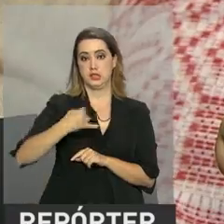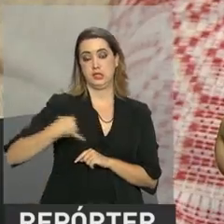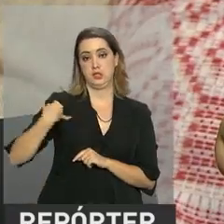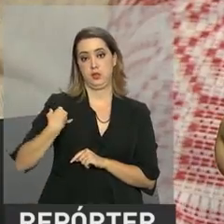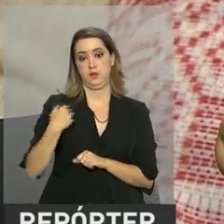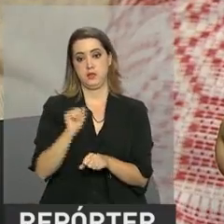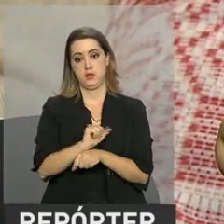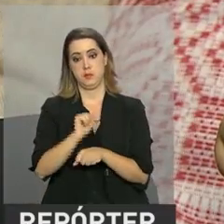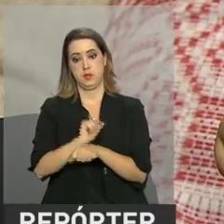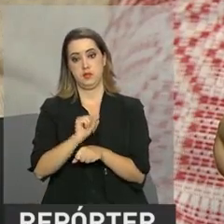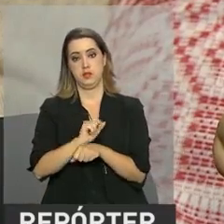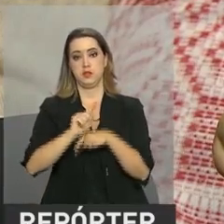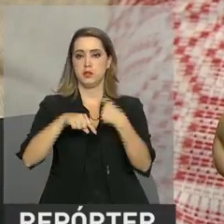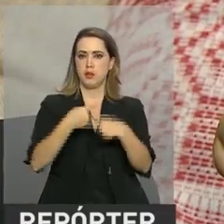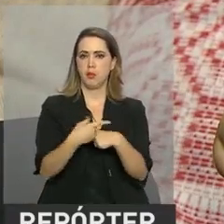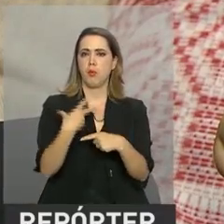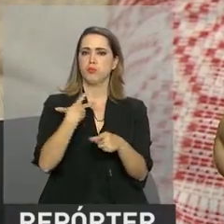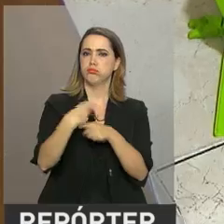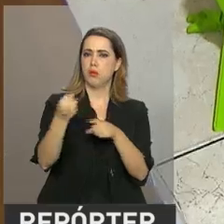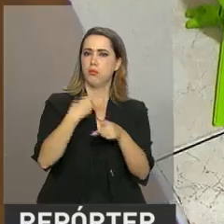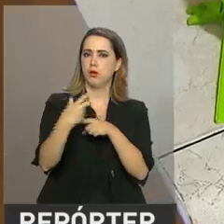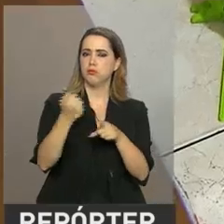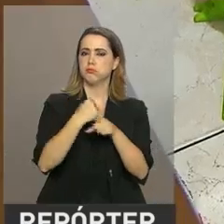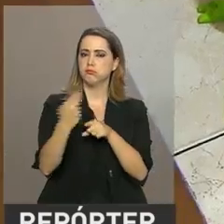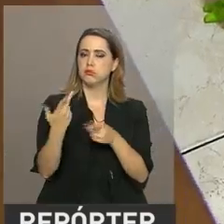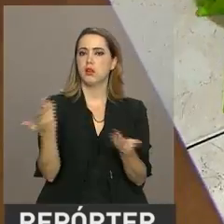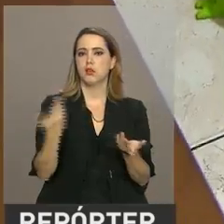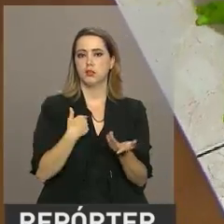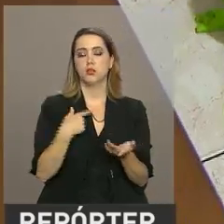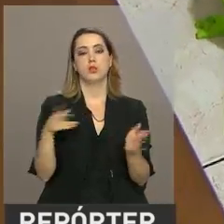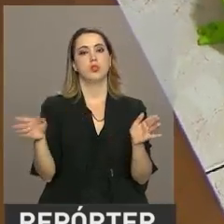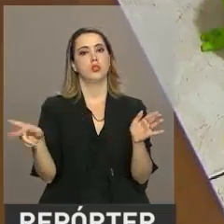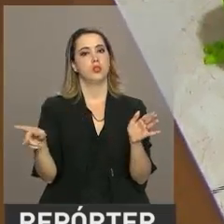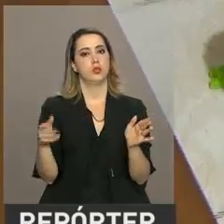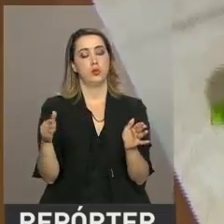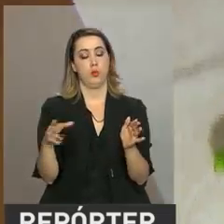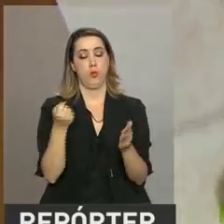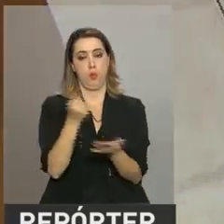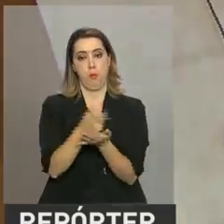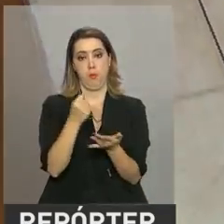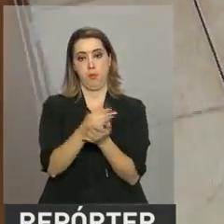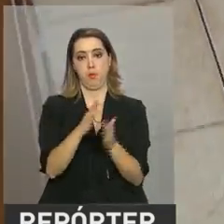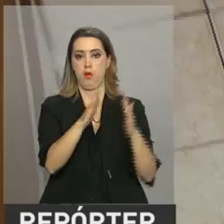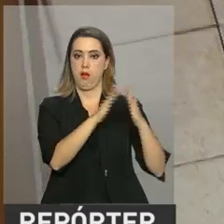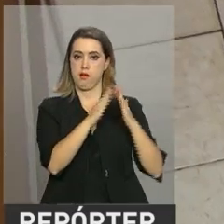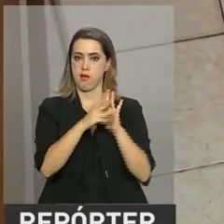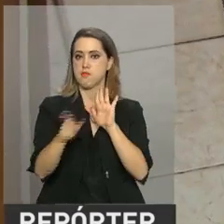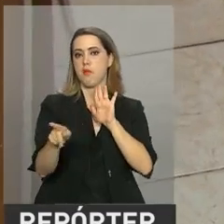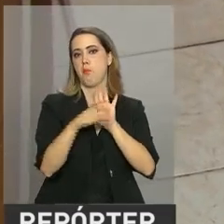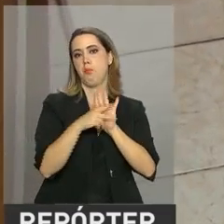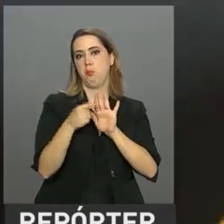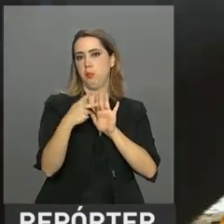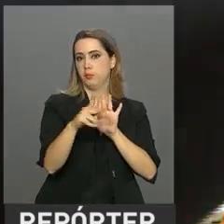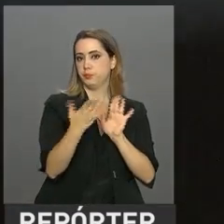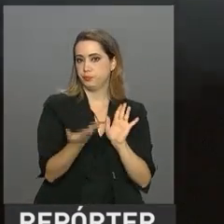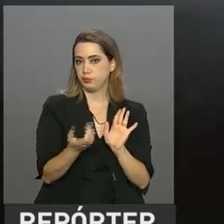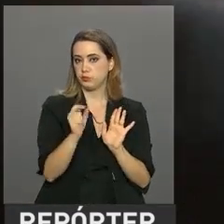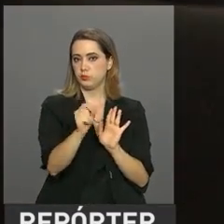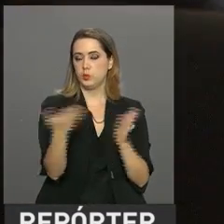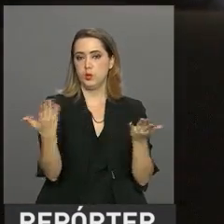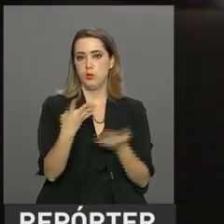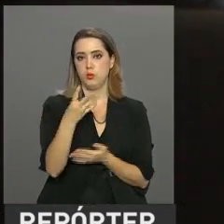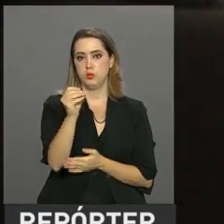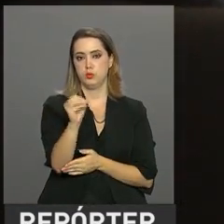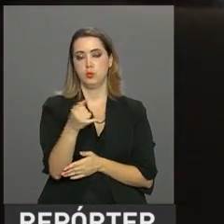para ter filho depois de conquistar estabilidade como a compra da casa própria por exemplo hoje com 40 anos sobra